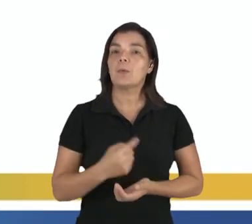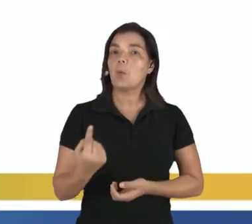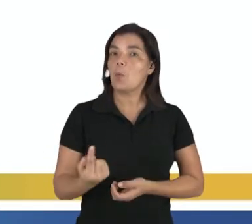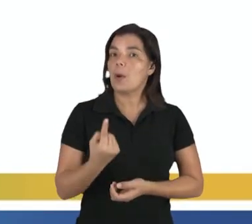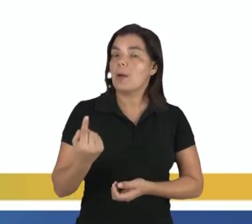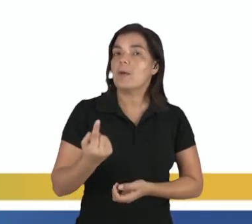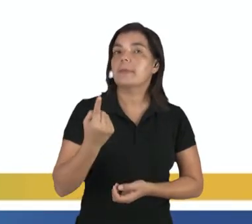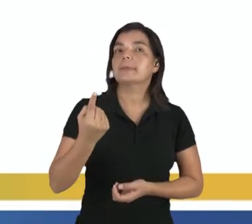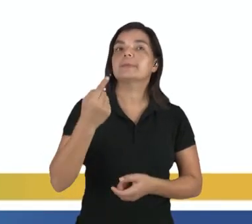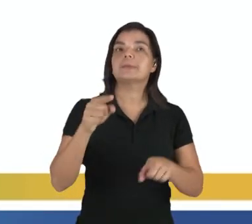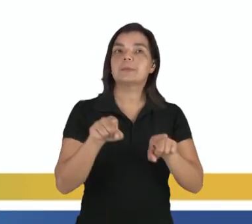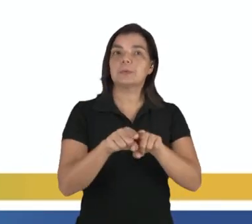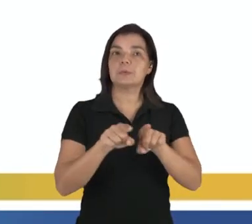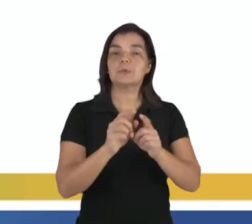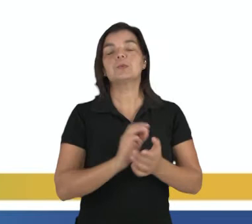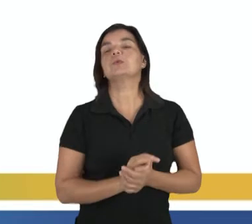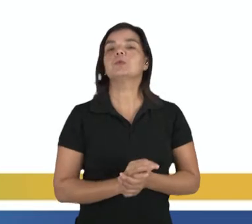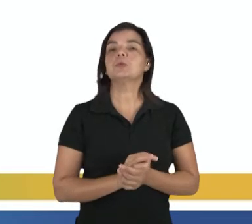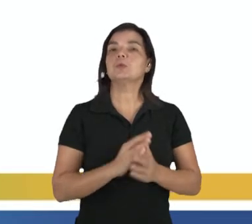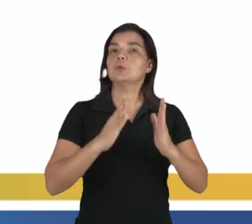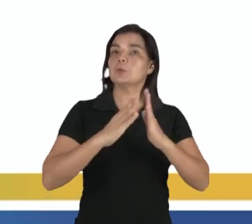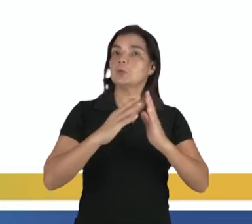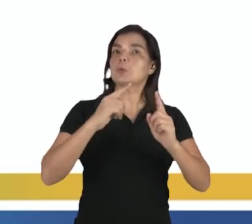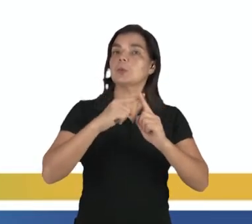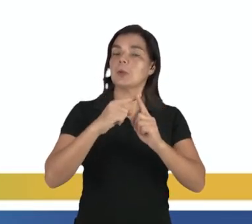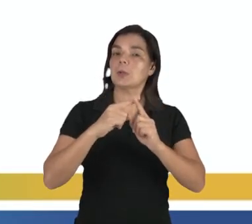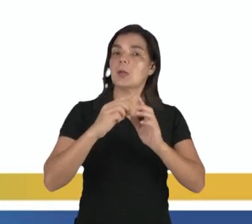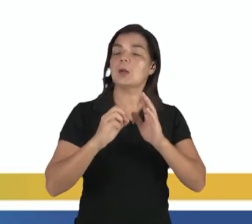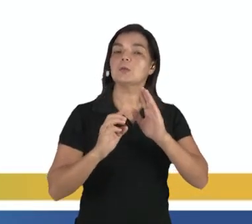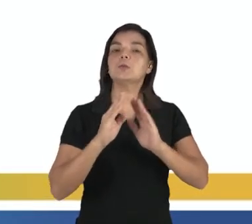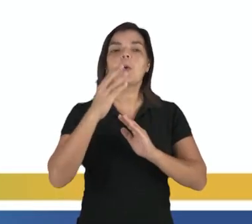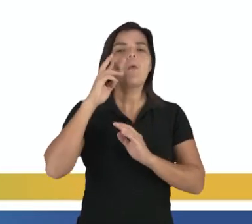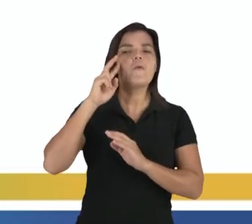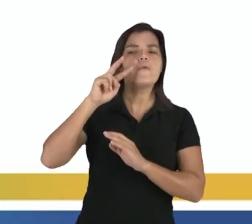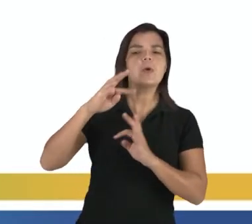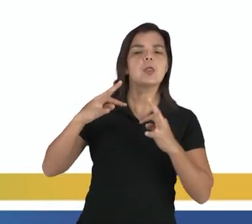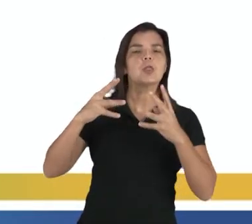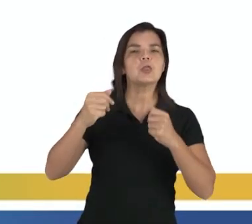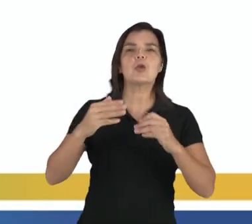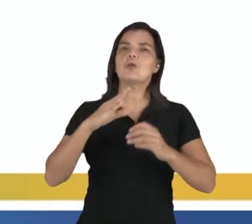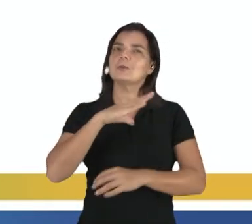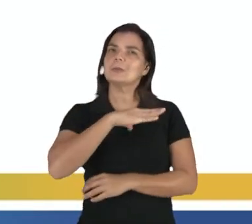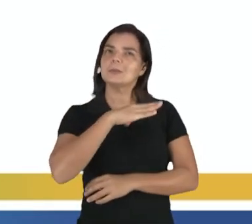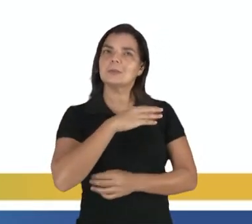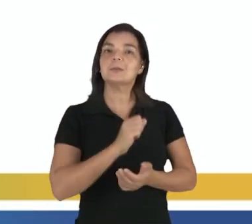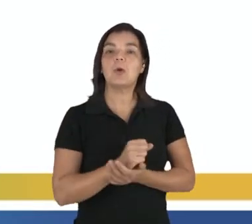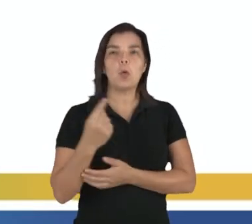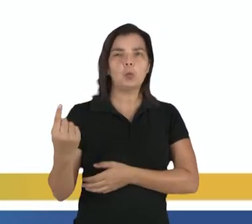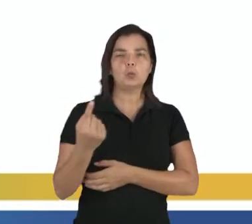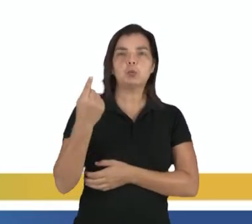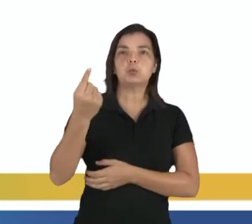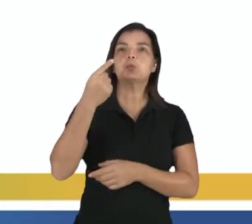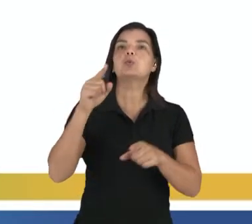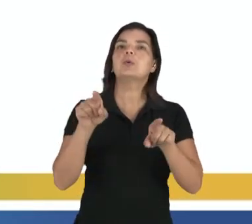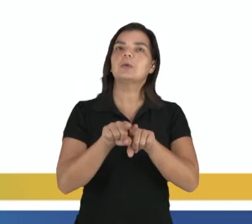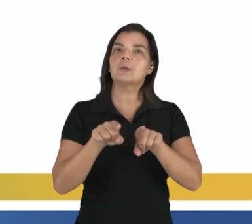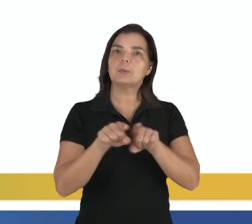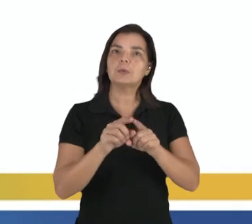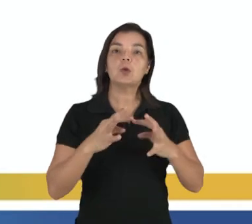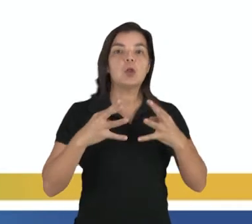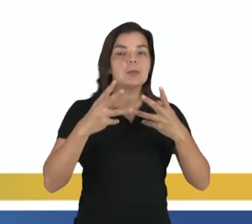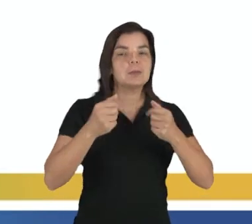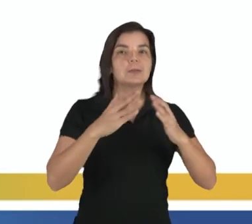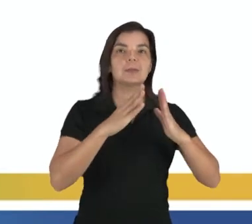sua igrejinha de uma torre só, quando ele fala que da torre você consegue ver toda a cidade. Como ela é alta e sobressai